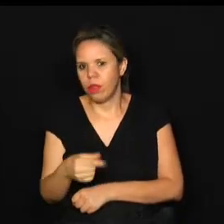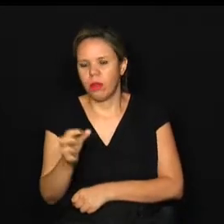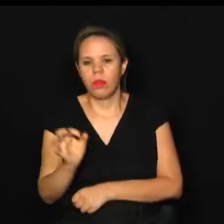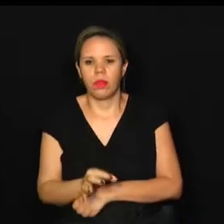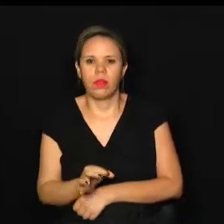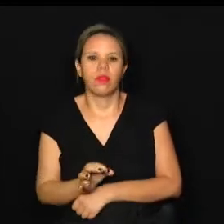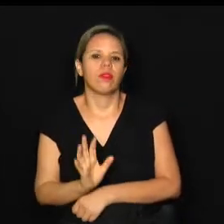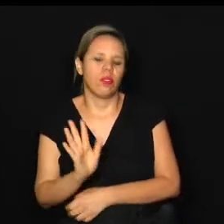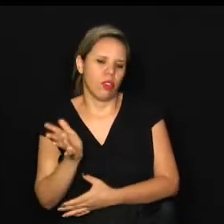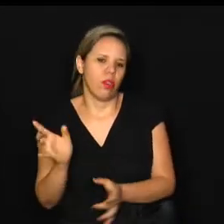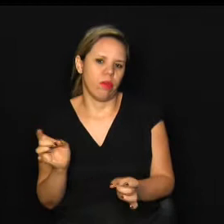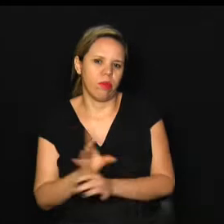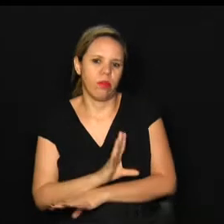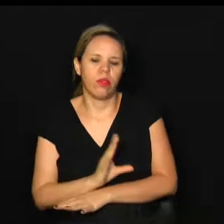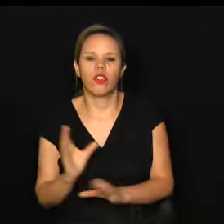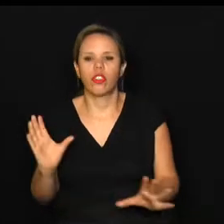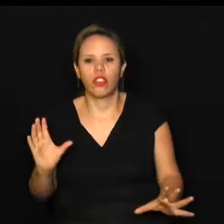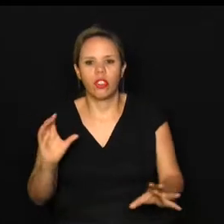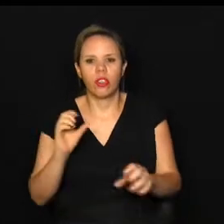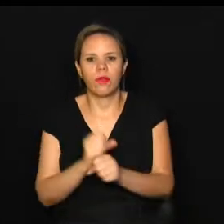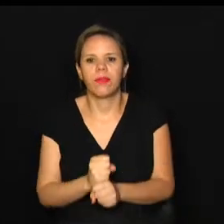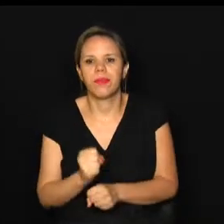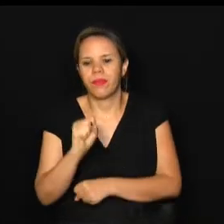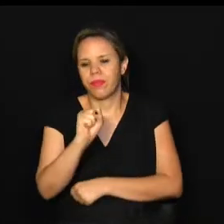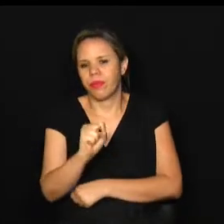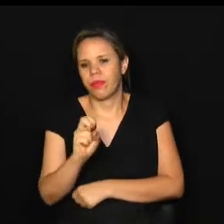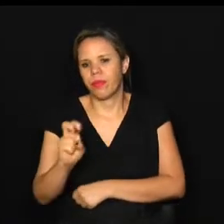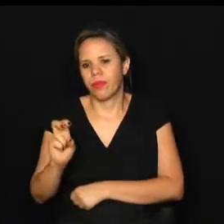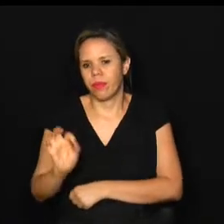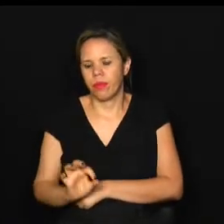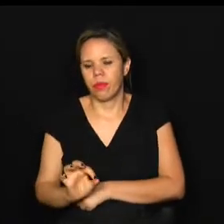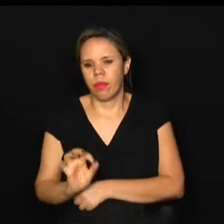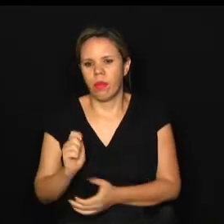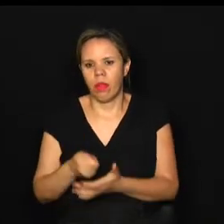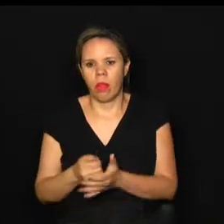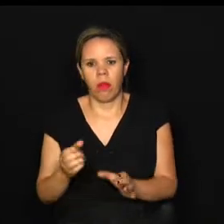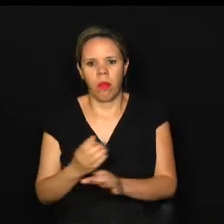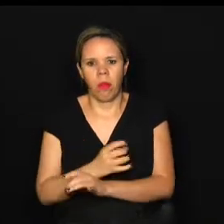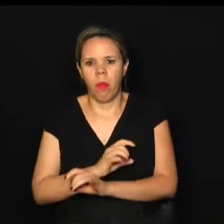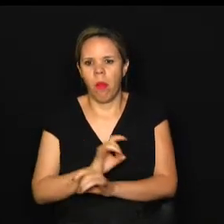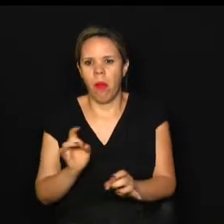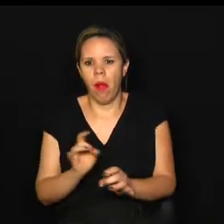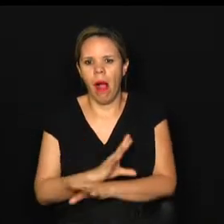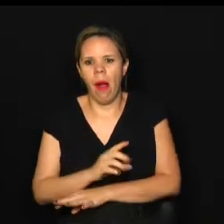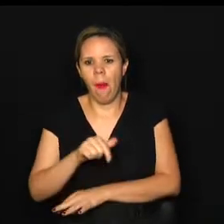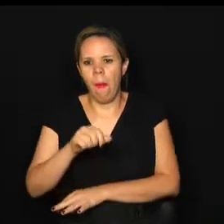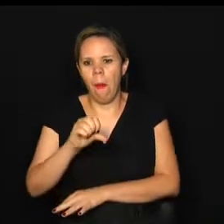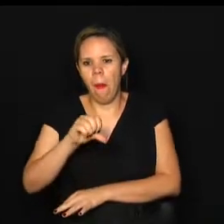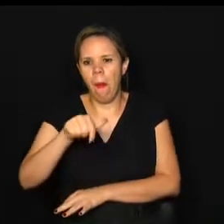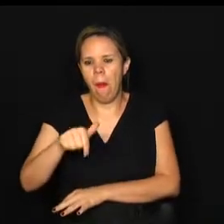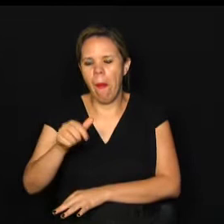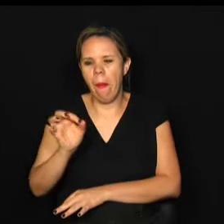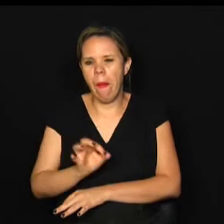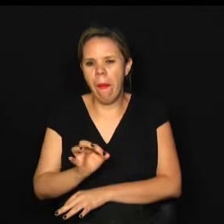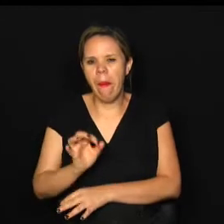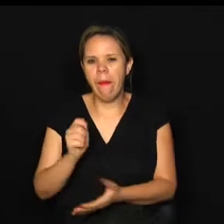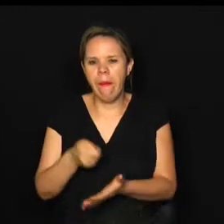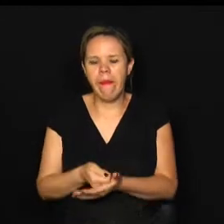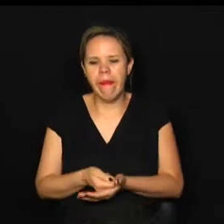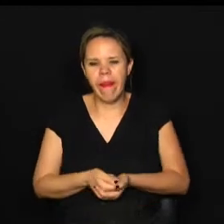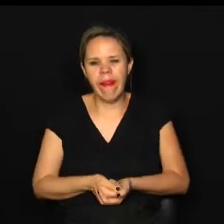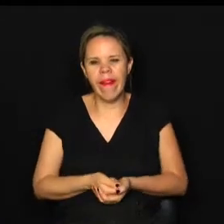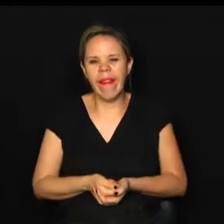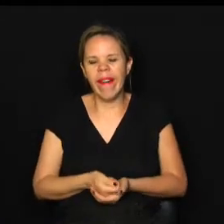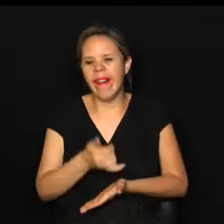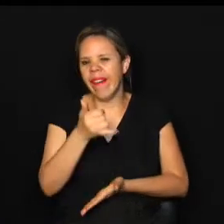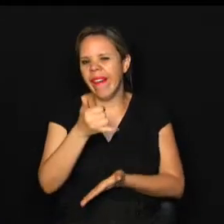empenhados. Do total empenhado, 85% foram liquidados e do total liquidado, 97% foi pago. Juros e